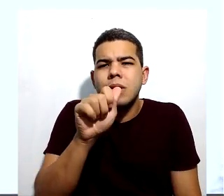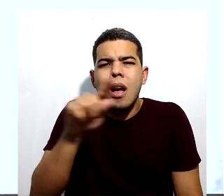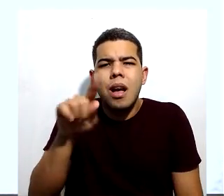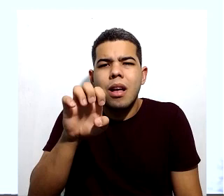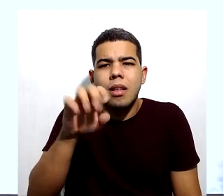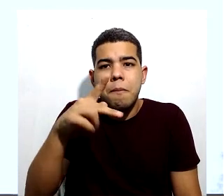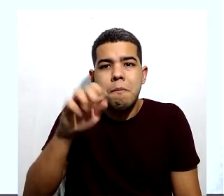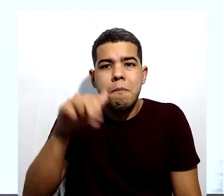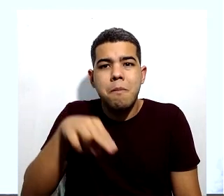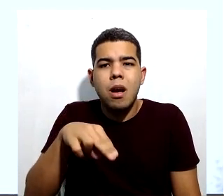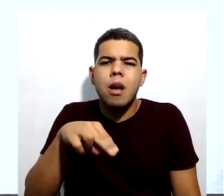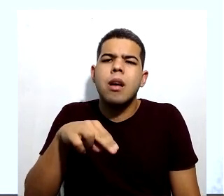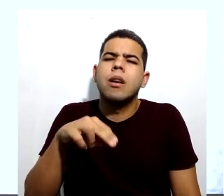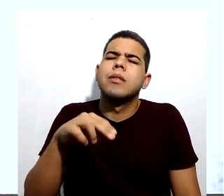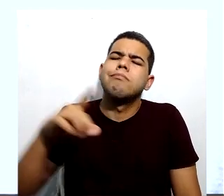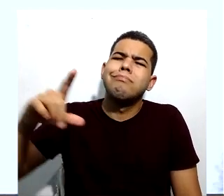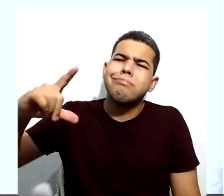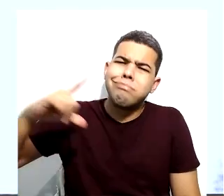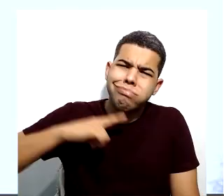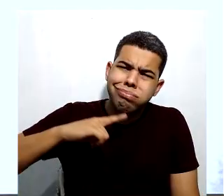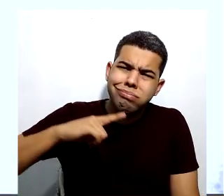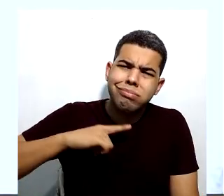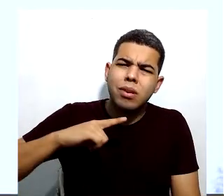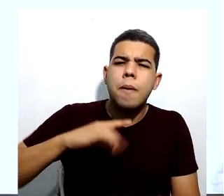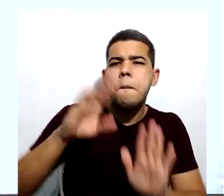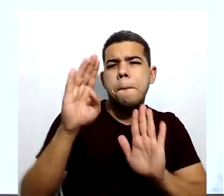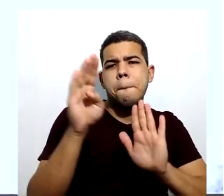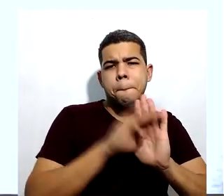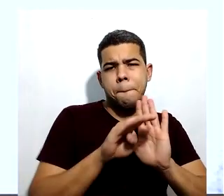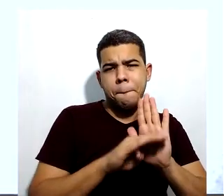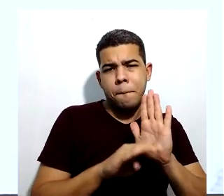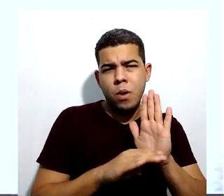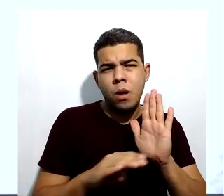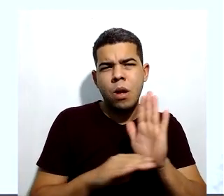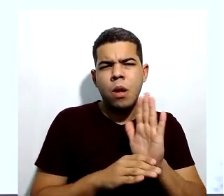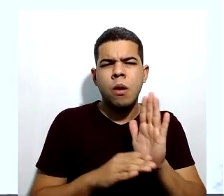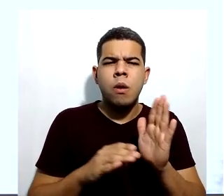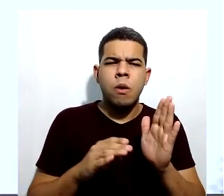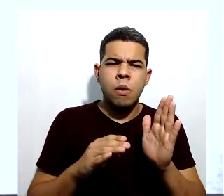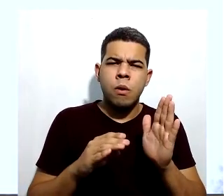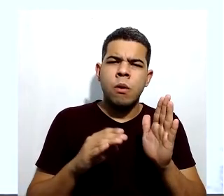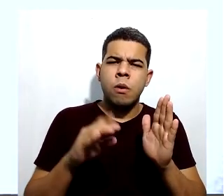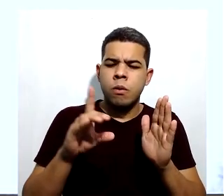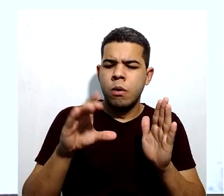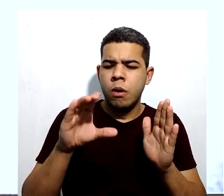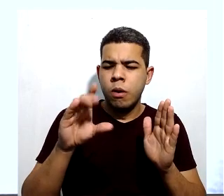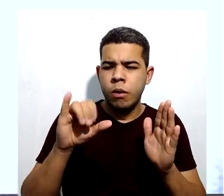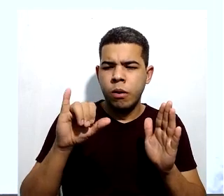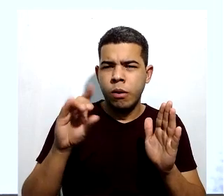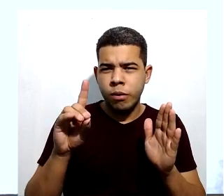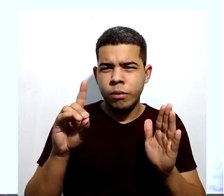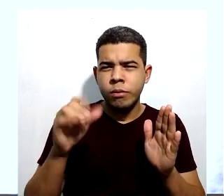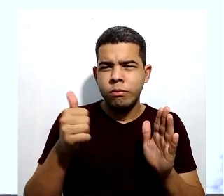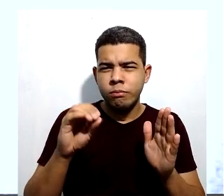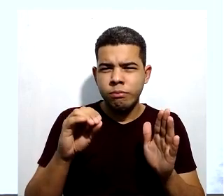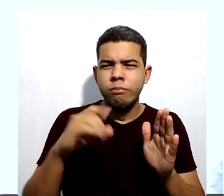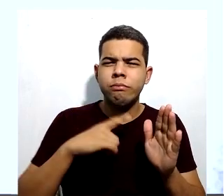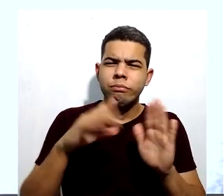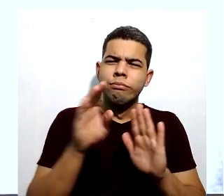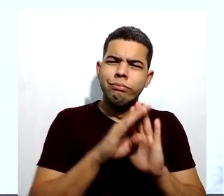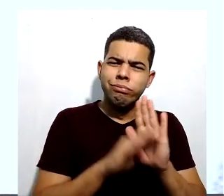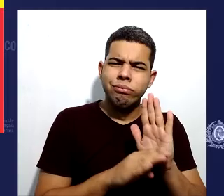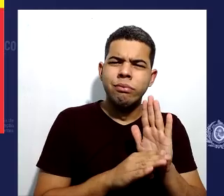está classificado aí, de acordo com a Classificação Internacional de Doenças do CID, da dependência